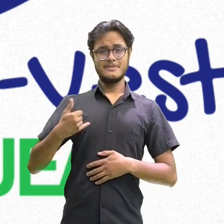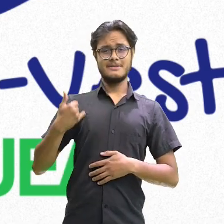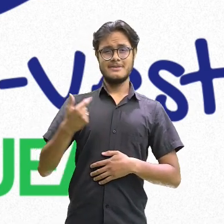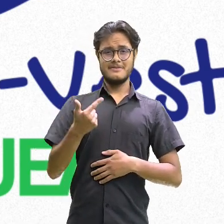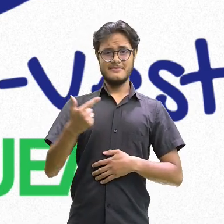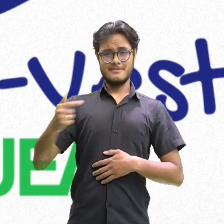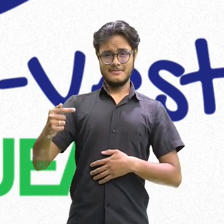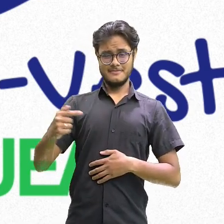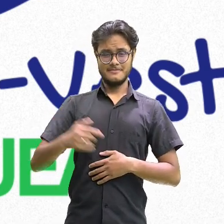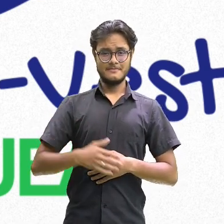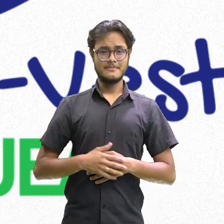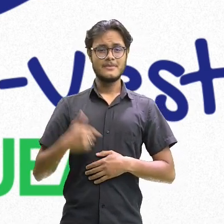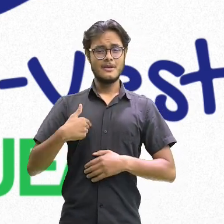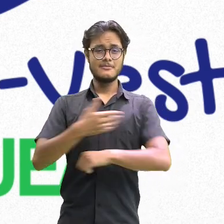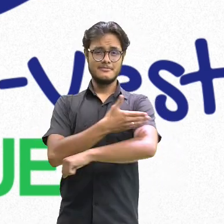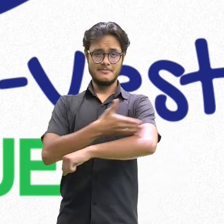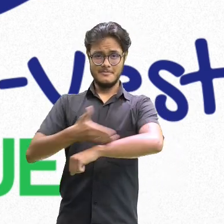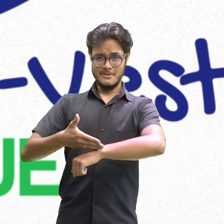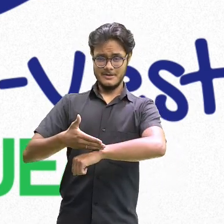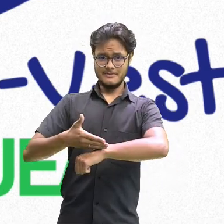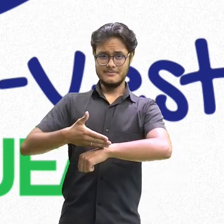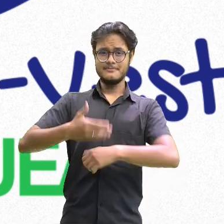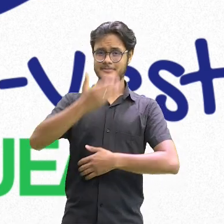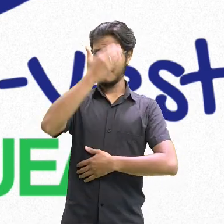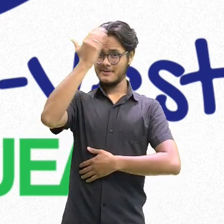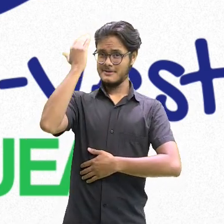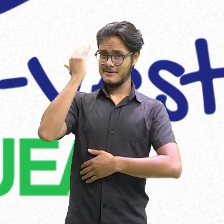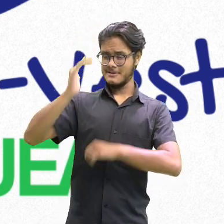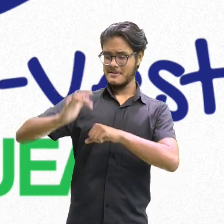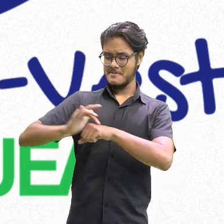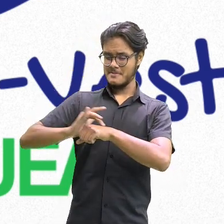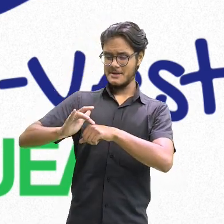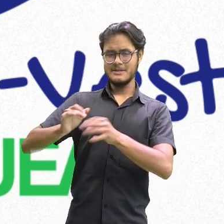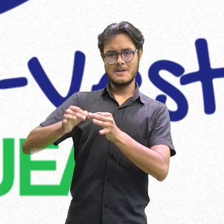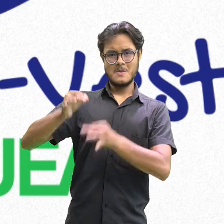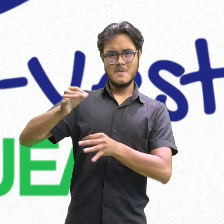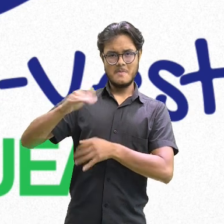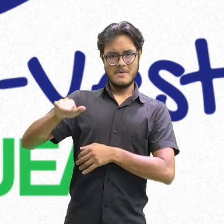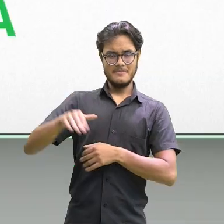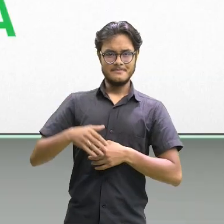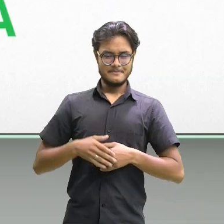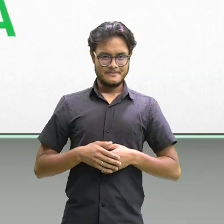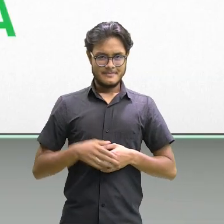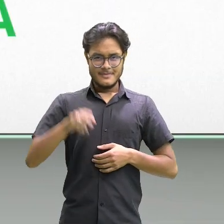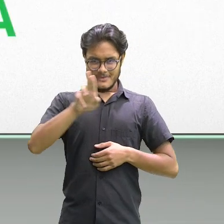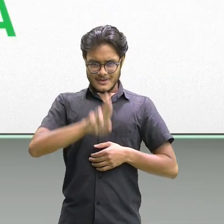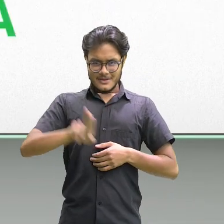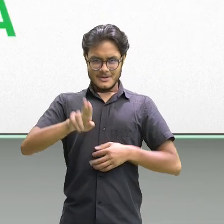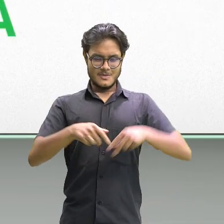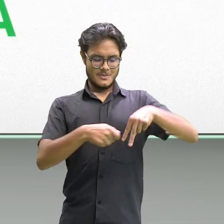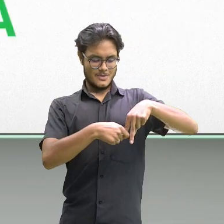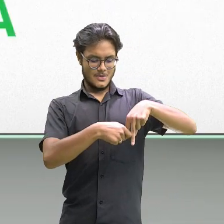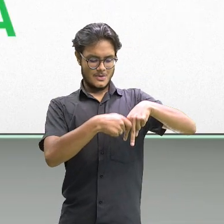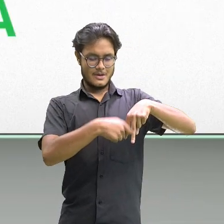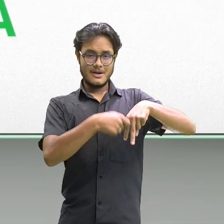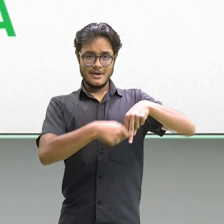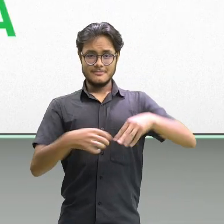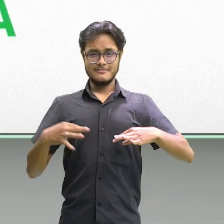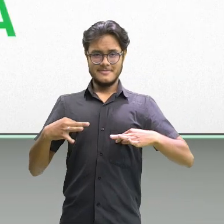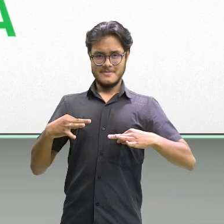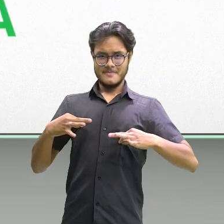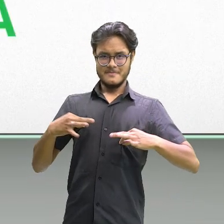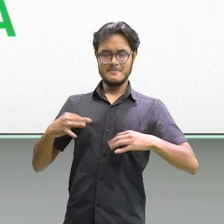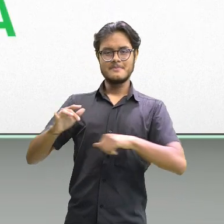27 anos, sou branco, possuo cabelos pretos, tenho uma estatura mediana e hoje eu estou trajando uma calça jeans com uma